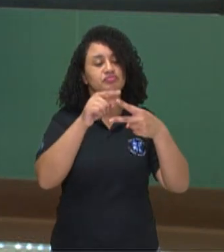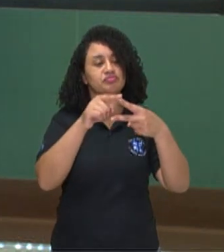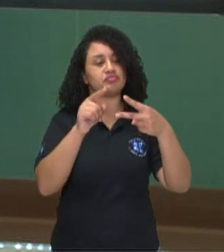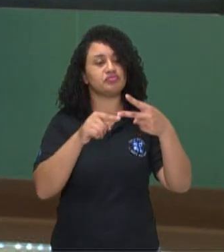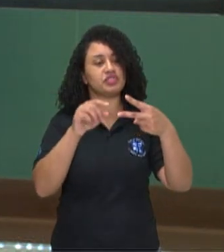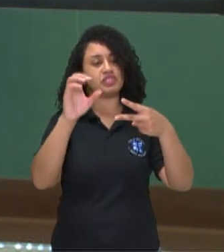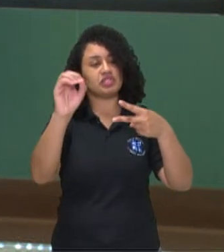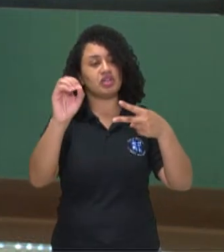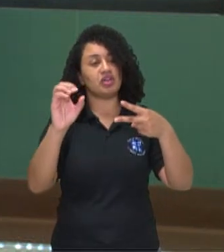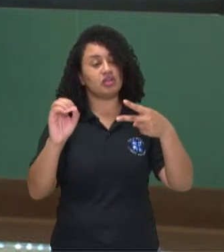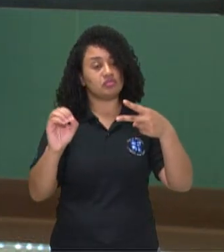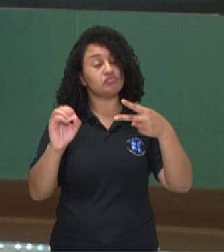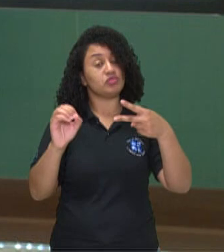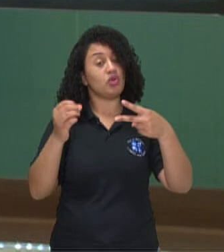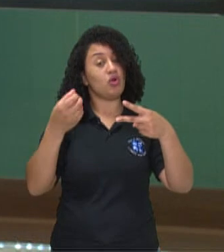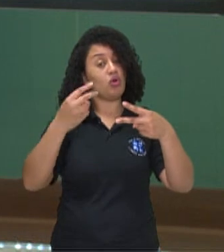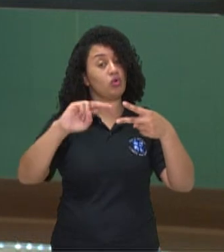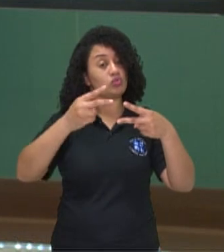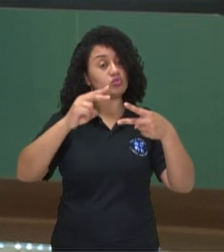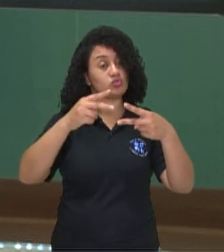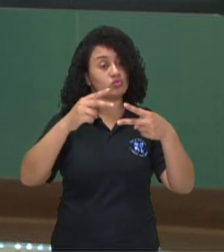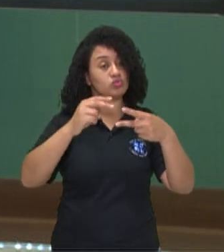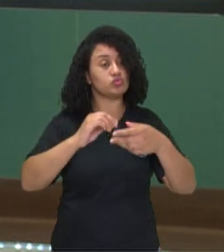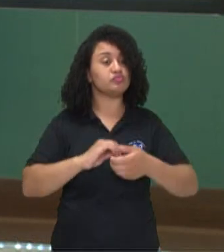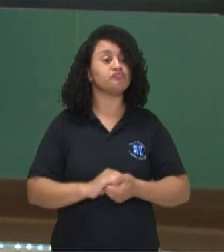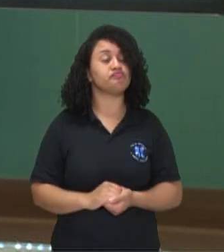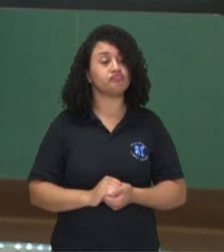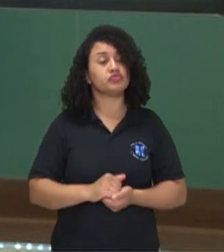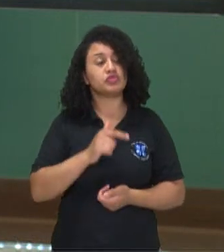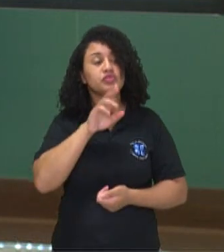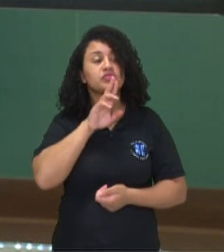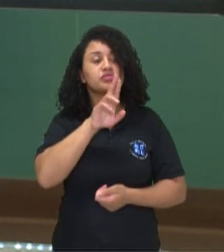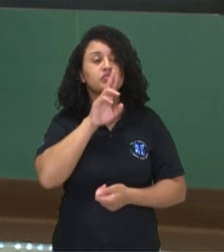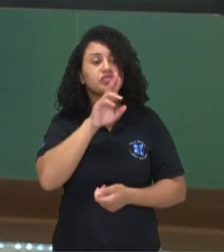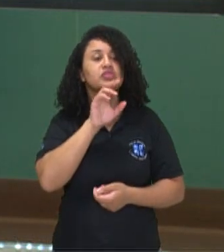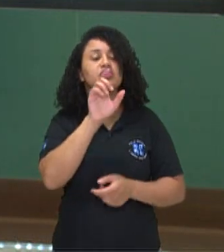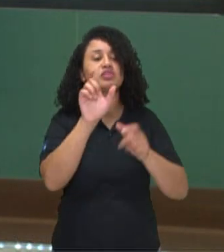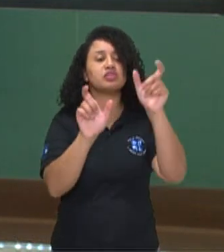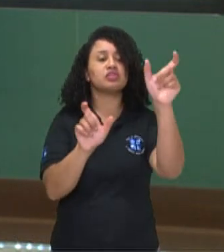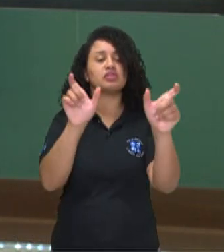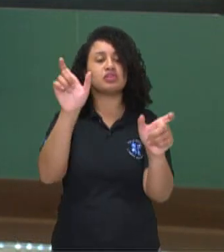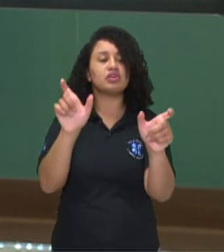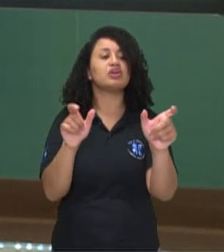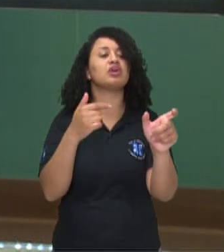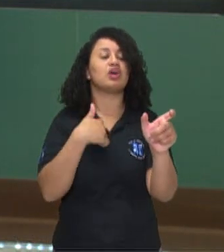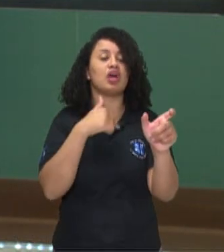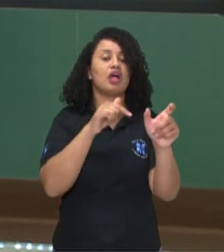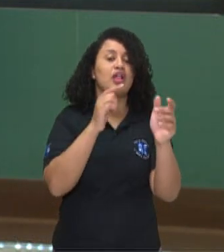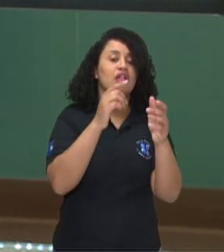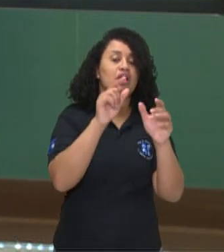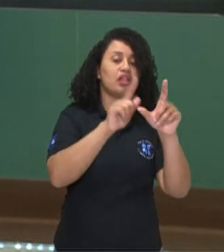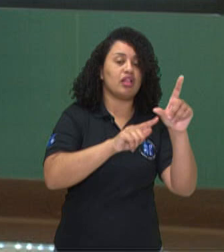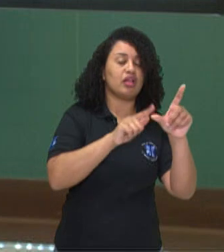igual a 0, ou o segundo termo é igual a 0. E resolvendo cada uma dessas equações, letra para um lado,